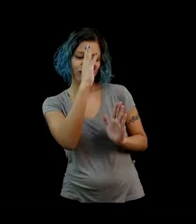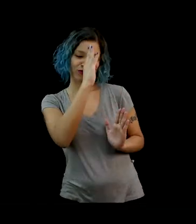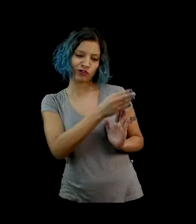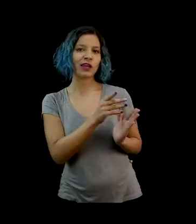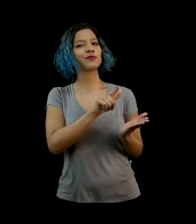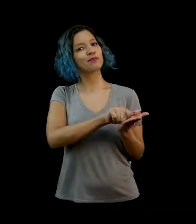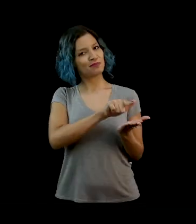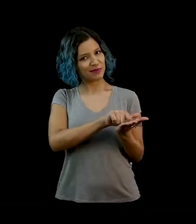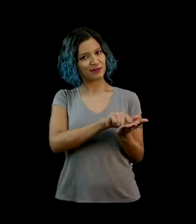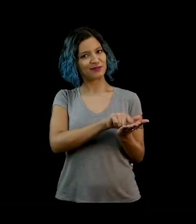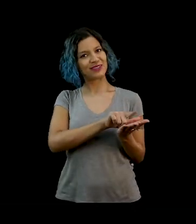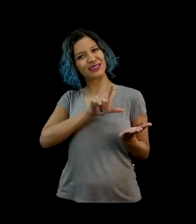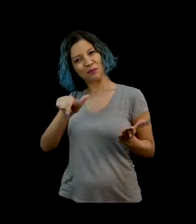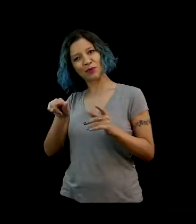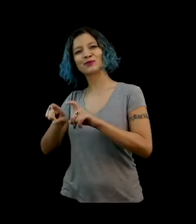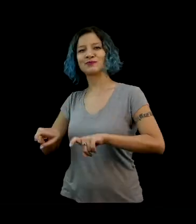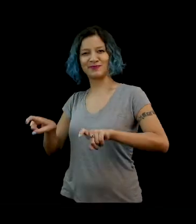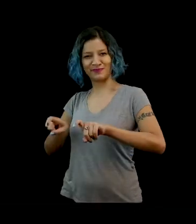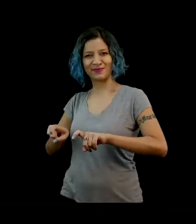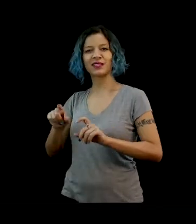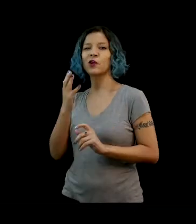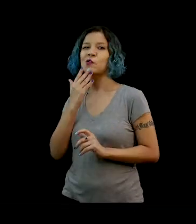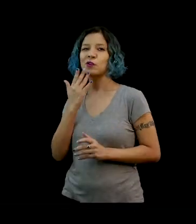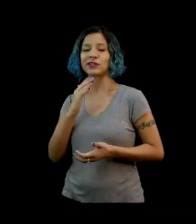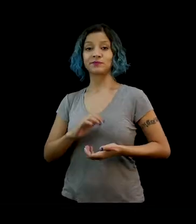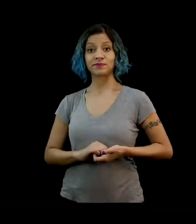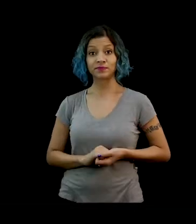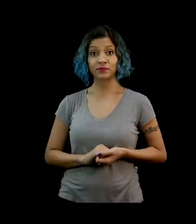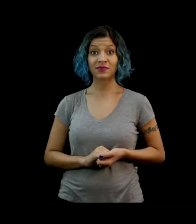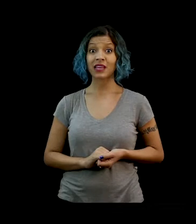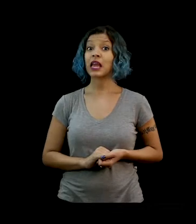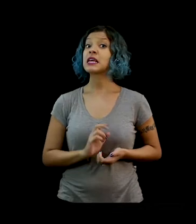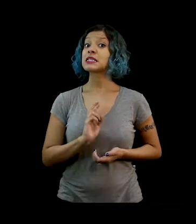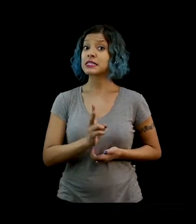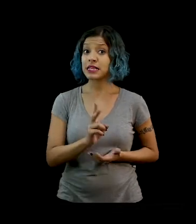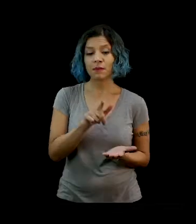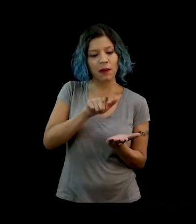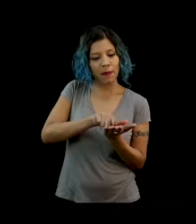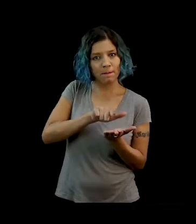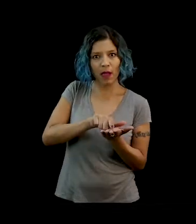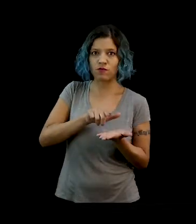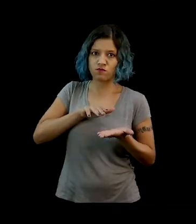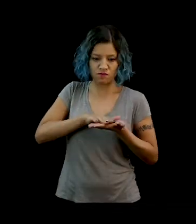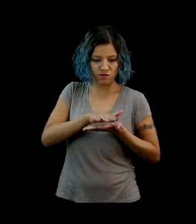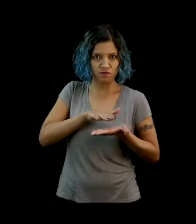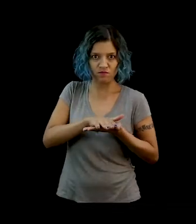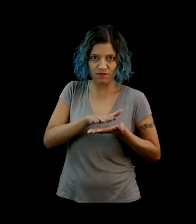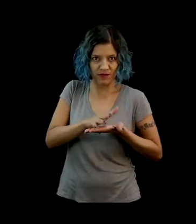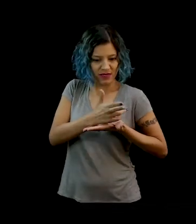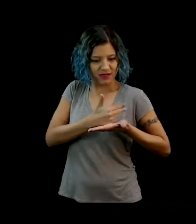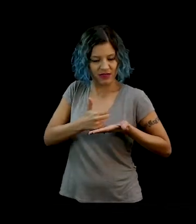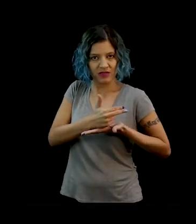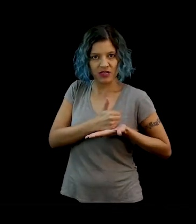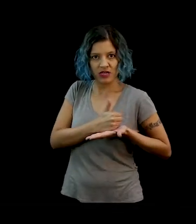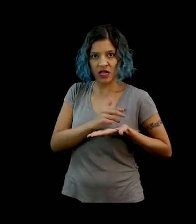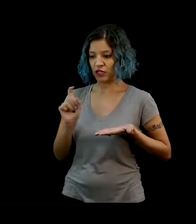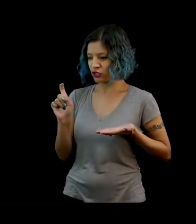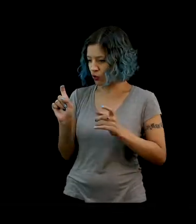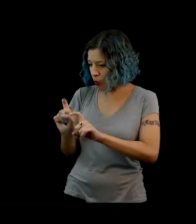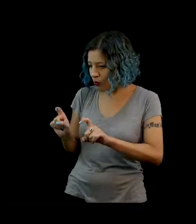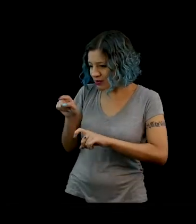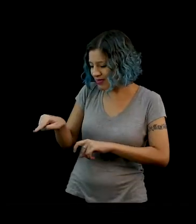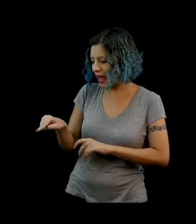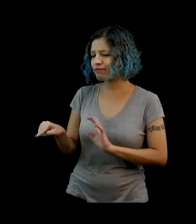eu não me identifico muito com a produção digital apesar de claro eu me apoiar muito nisso para divulgar o meu trabalho